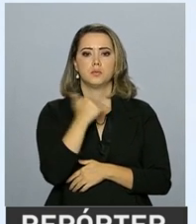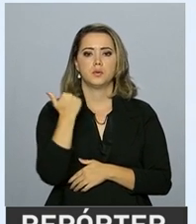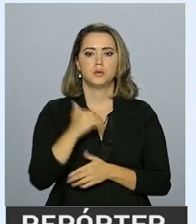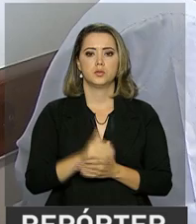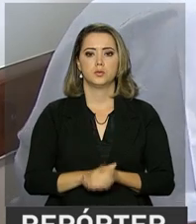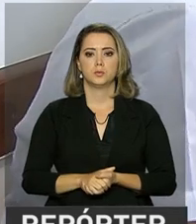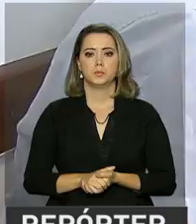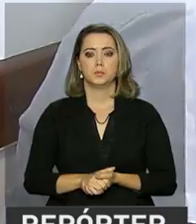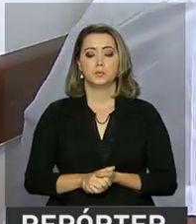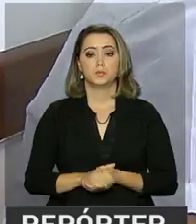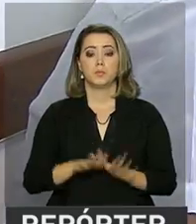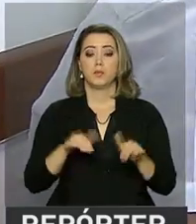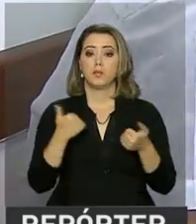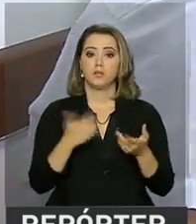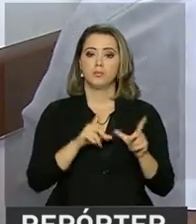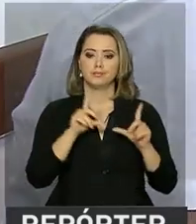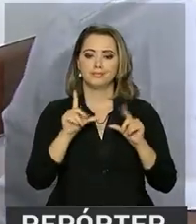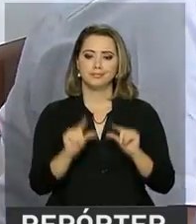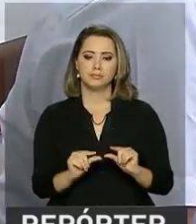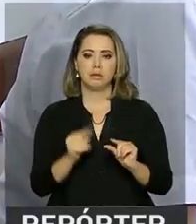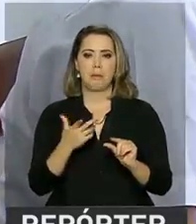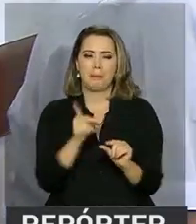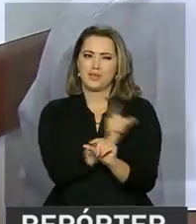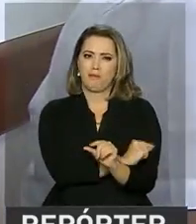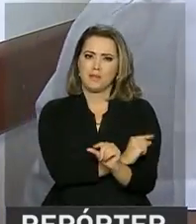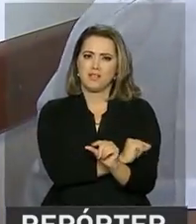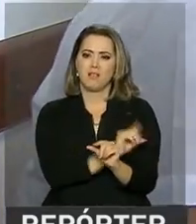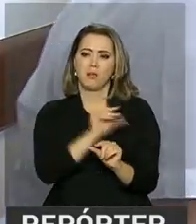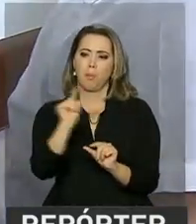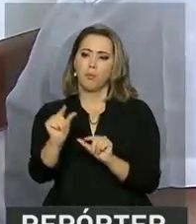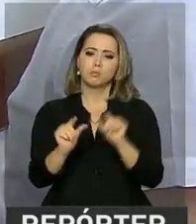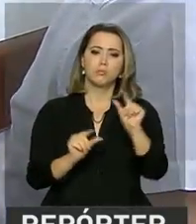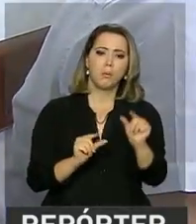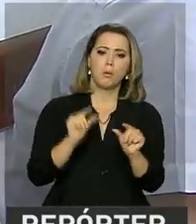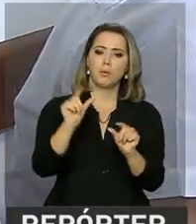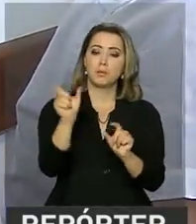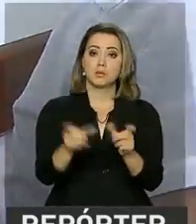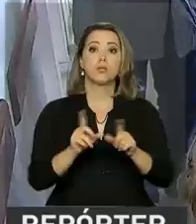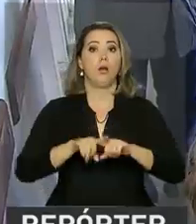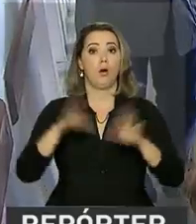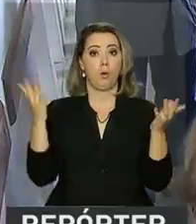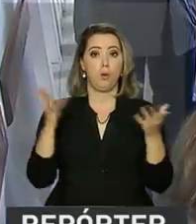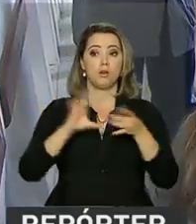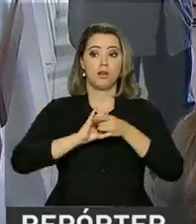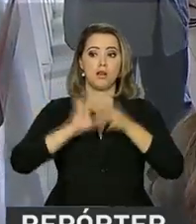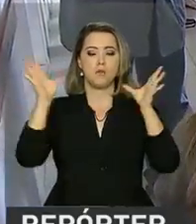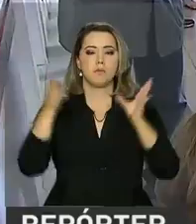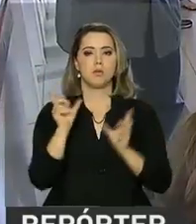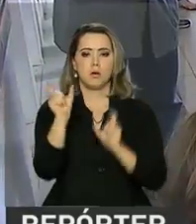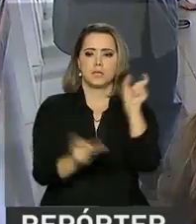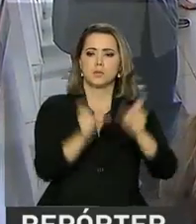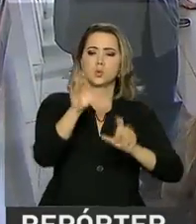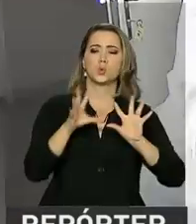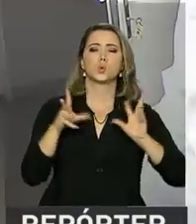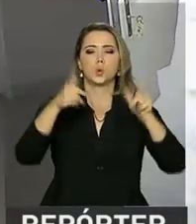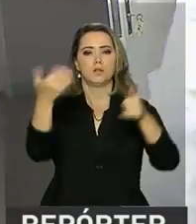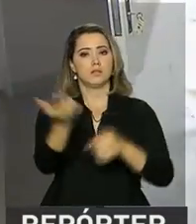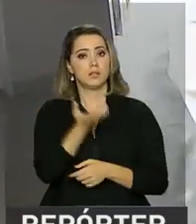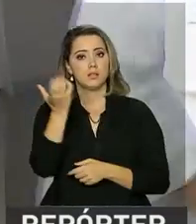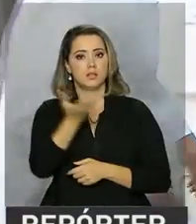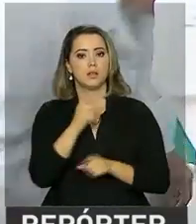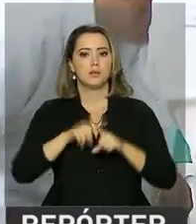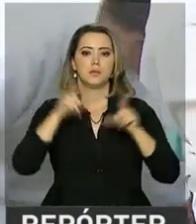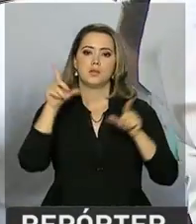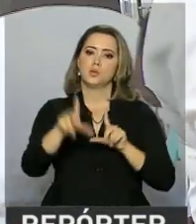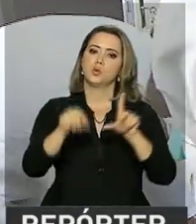influenza por causa da Baixa adesão Inicial o Ministério da Saúde autorizou a vacinação nos postos para o público em geral mas essa